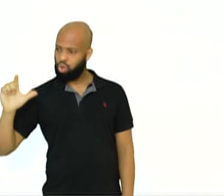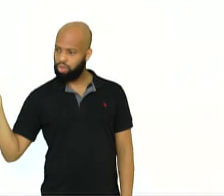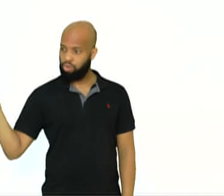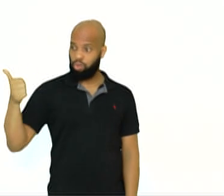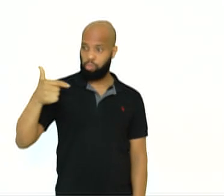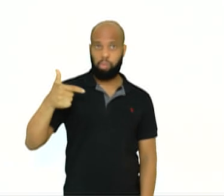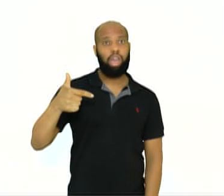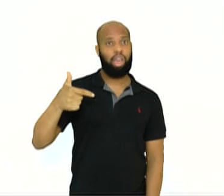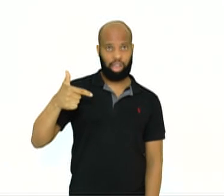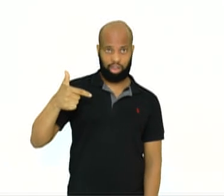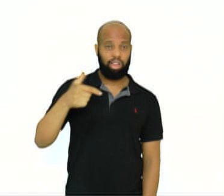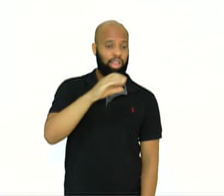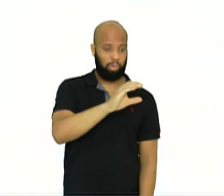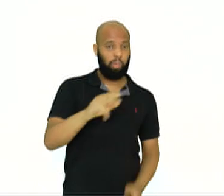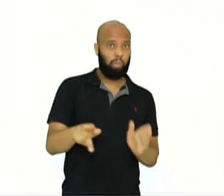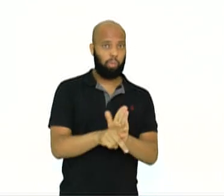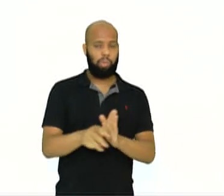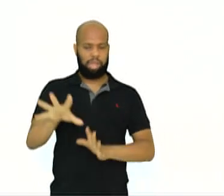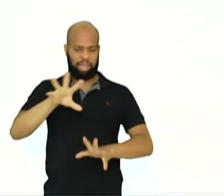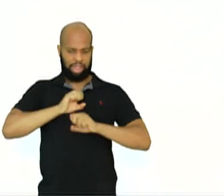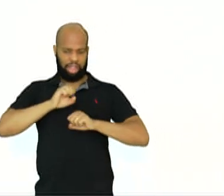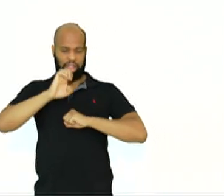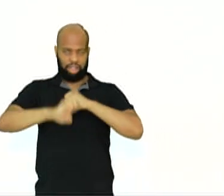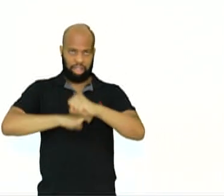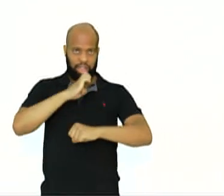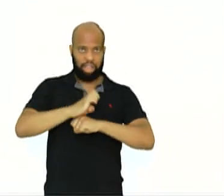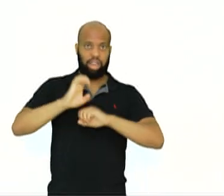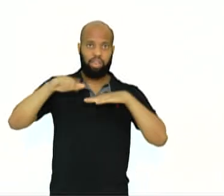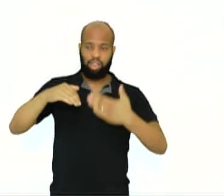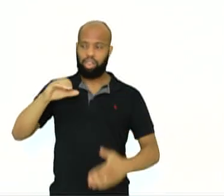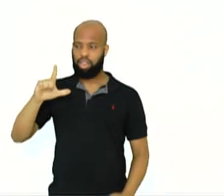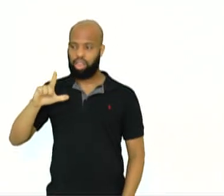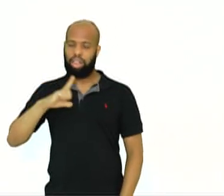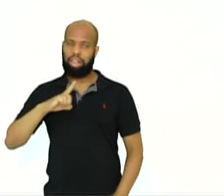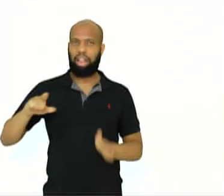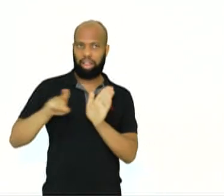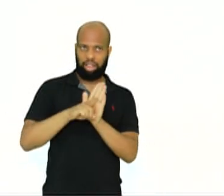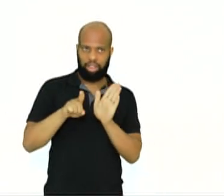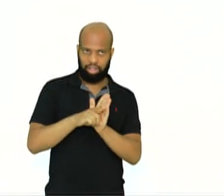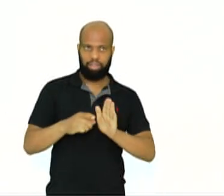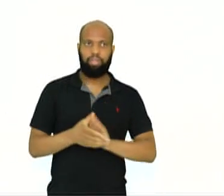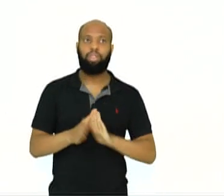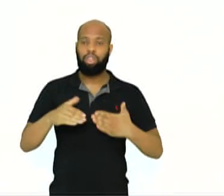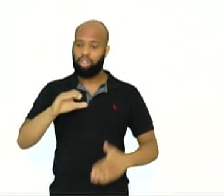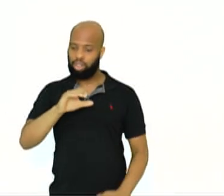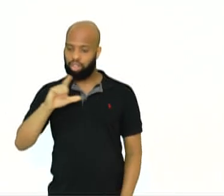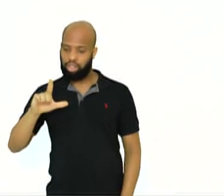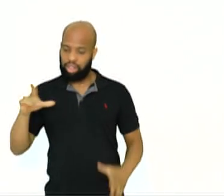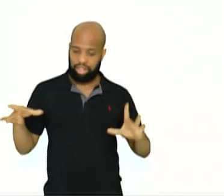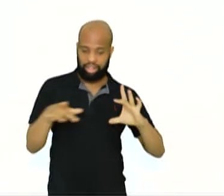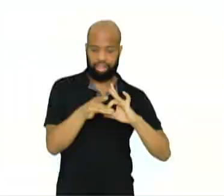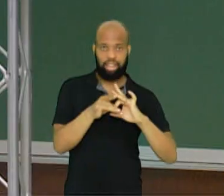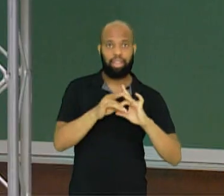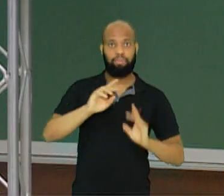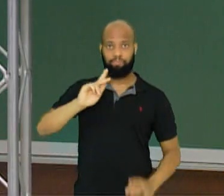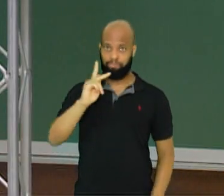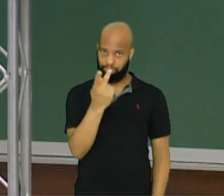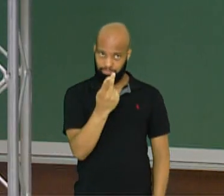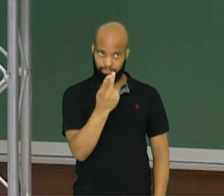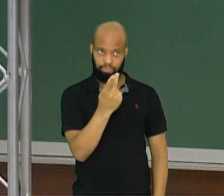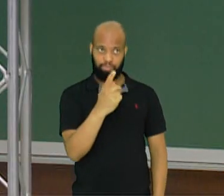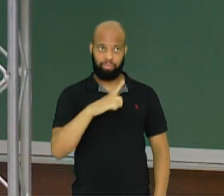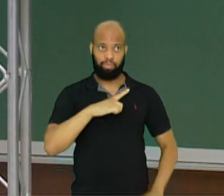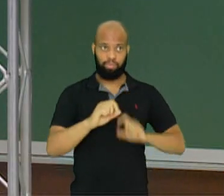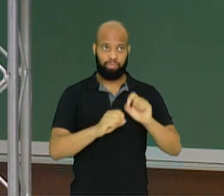que o carbono, então ele vai ficar com um caráter negativo, carbono positivo. O cloro vai se ligar ao hidrogênio e a